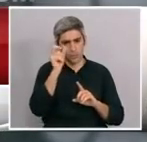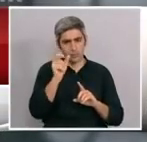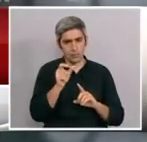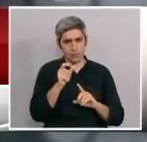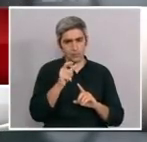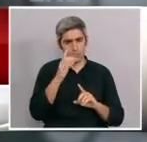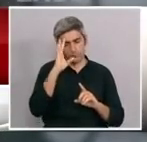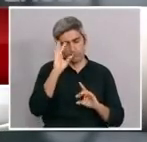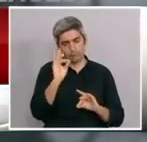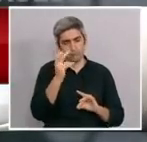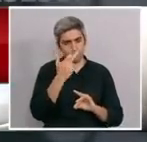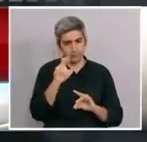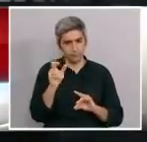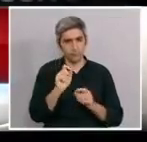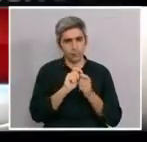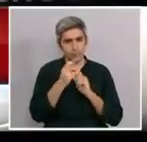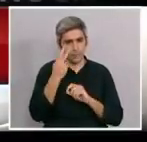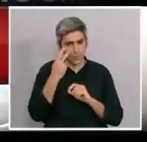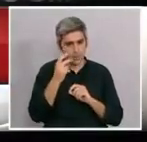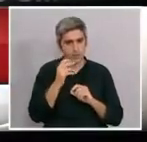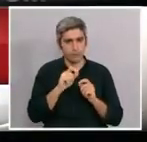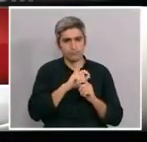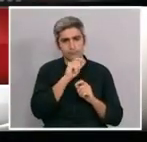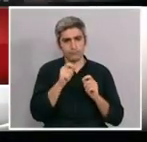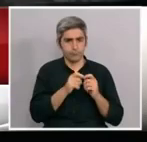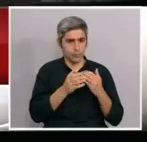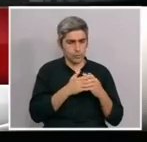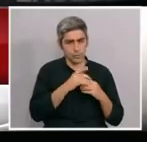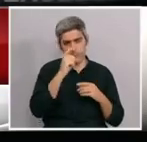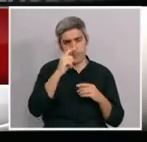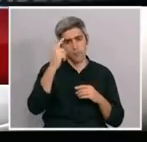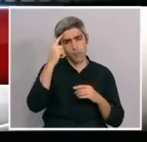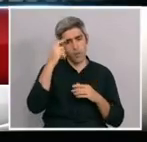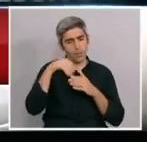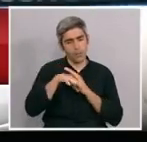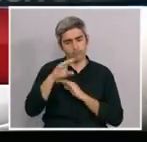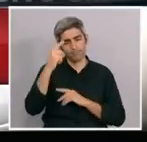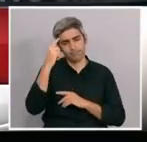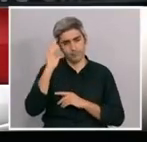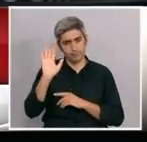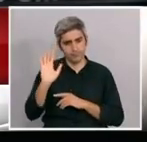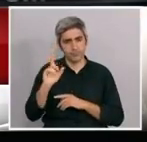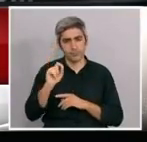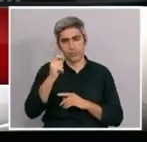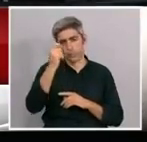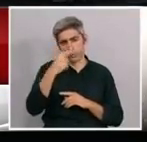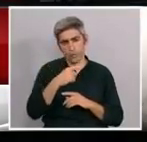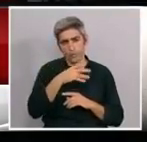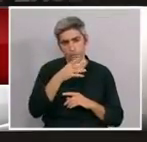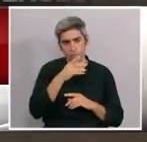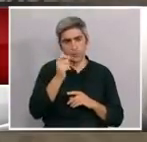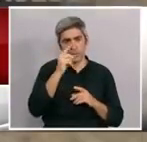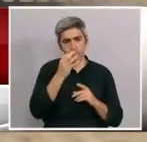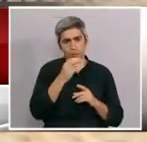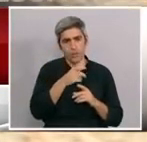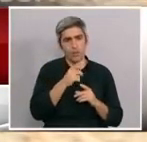a marcou. Mudou de vida, fechou um círculo, ficaram as memórias. É também a história contada por quem